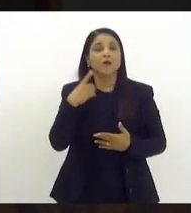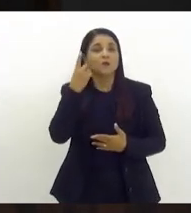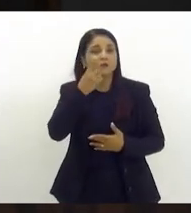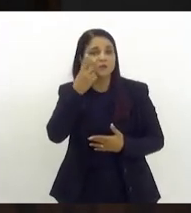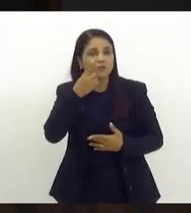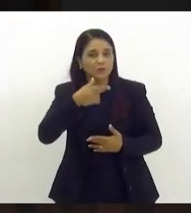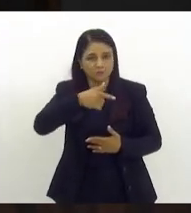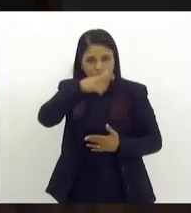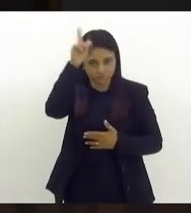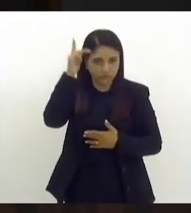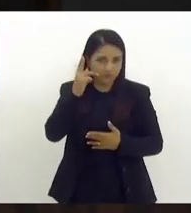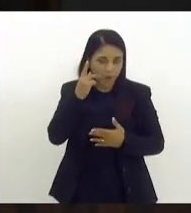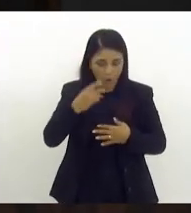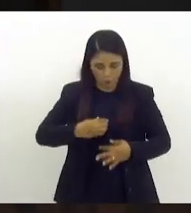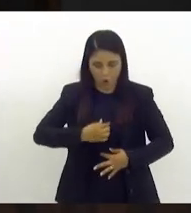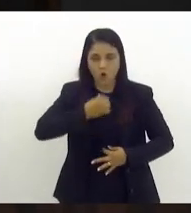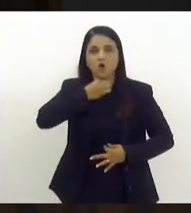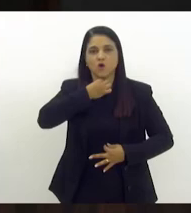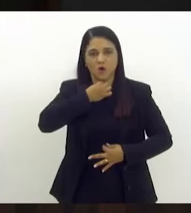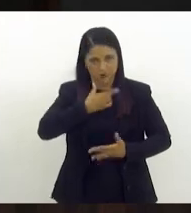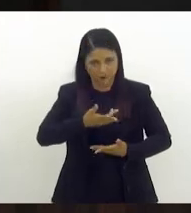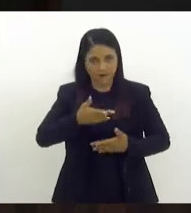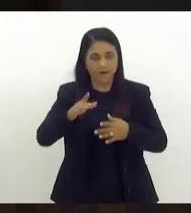Excelência vai falando enquanto ele...